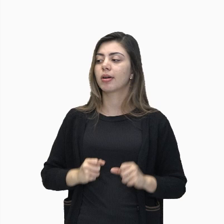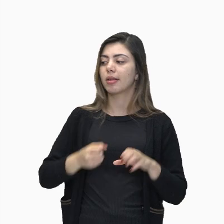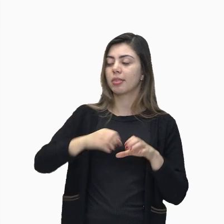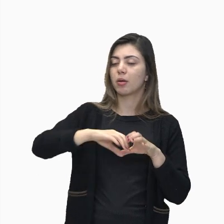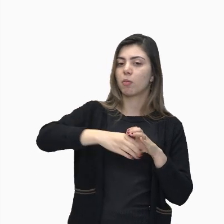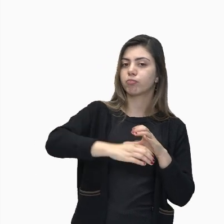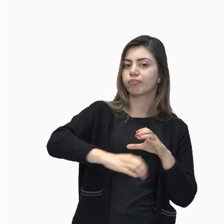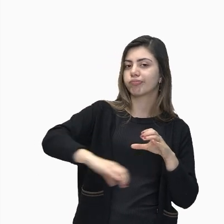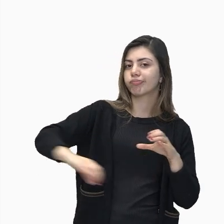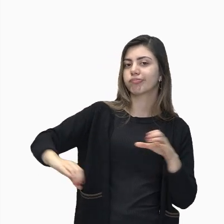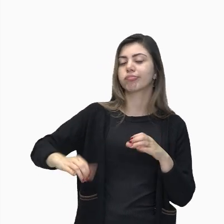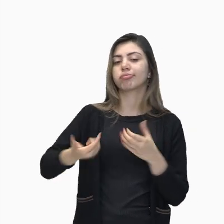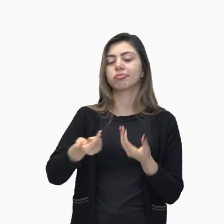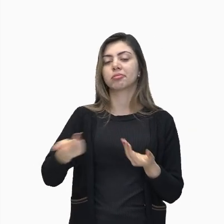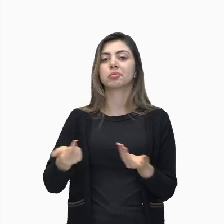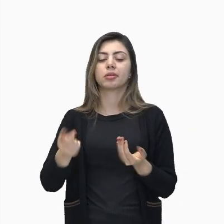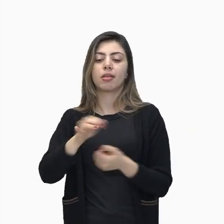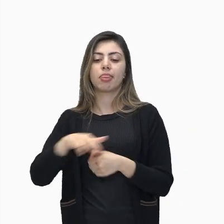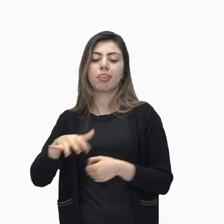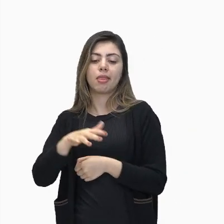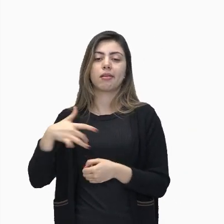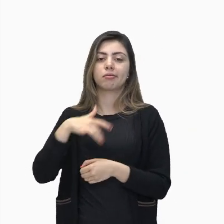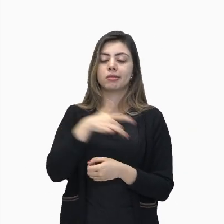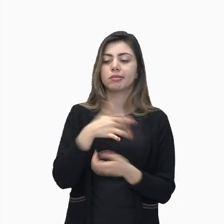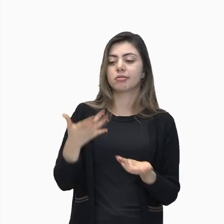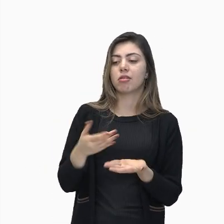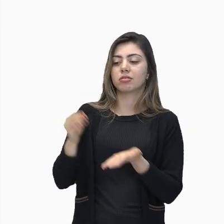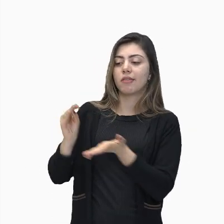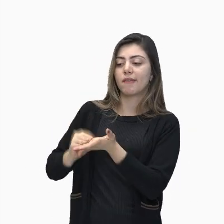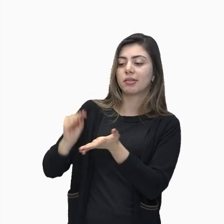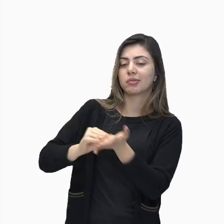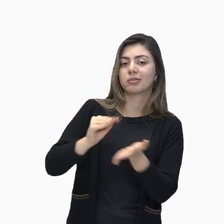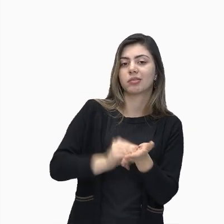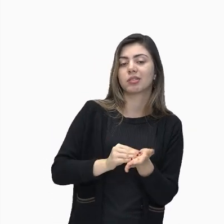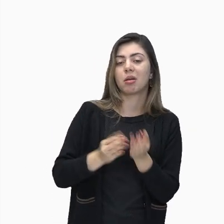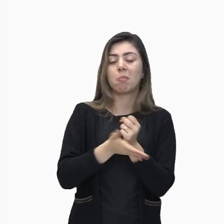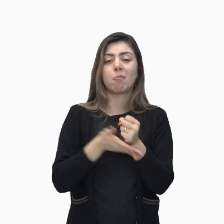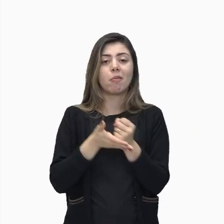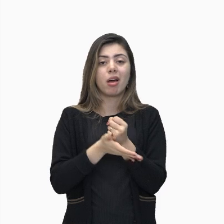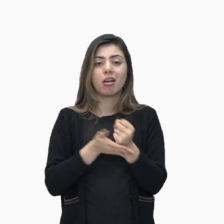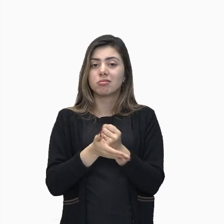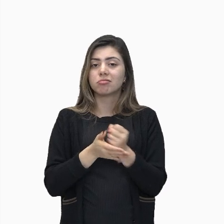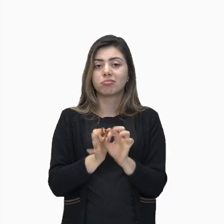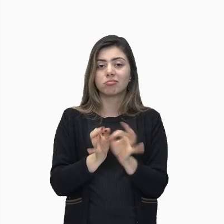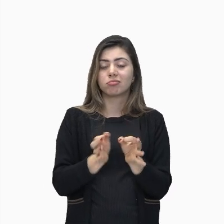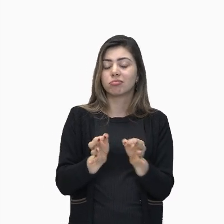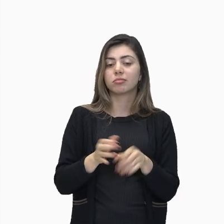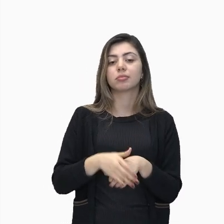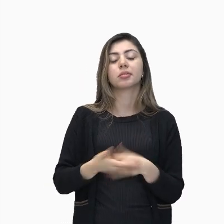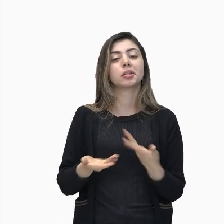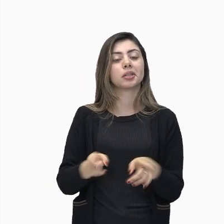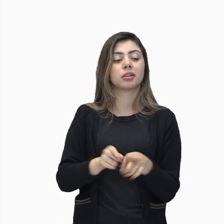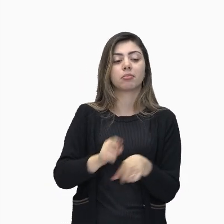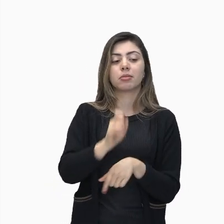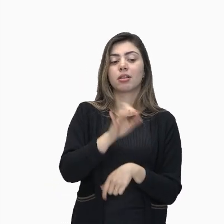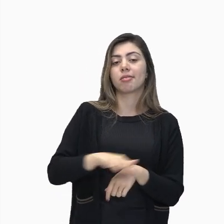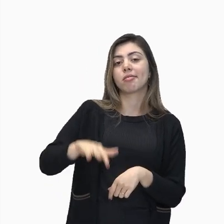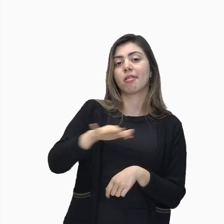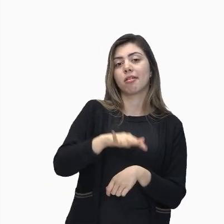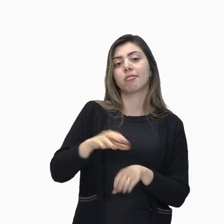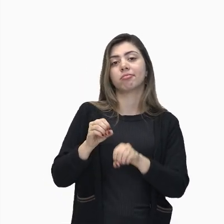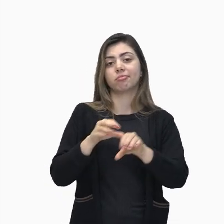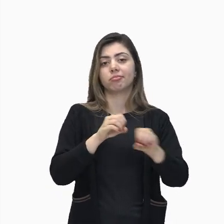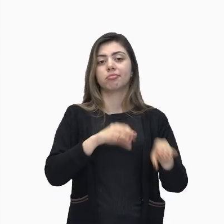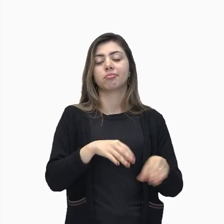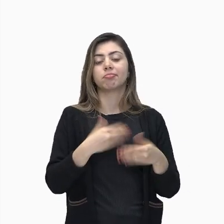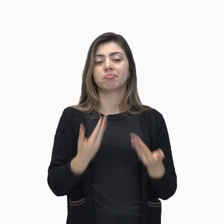os serviços de saúde que tem que estar na base ali do atendimento social e a educação, não é isso? E aí